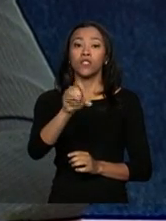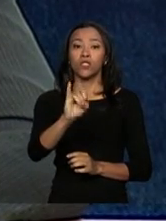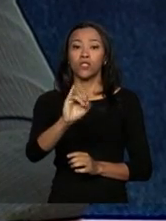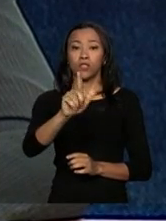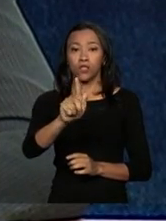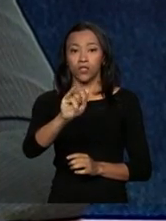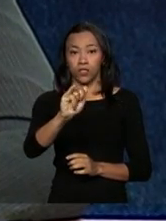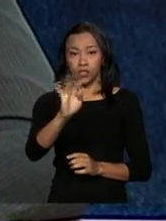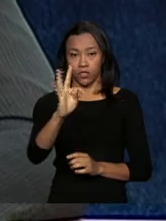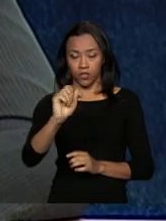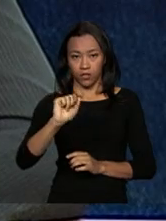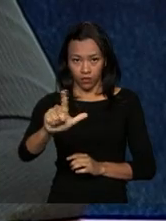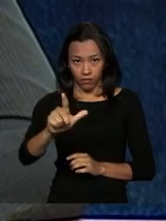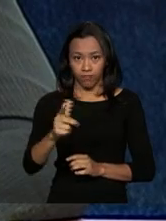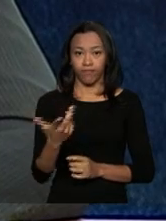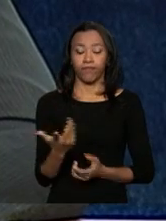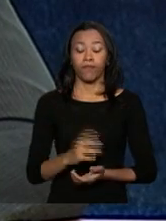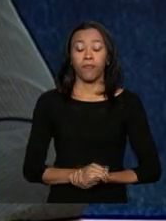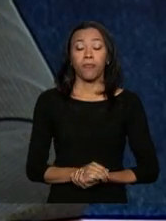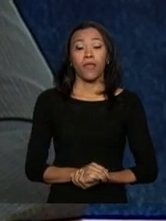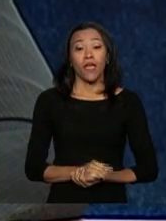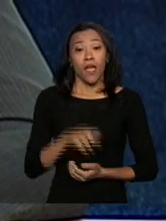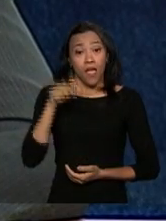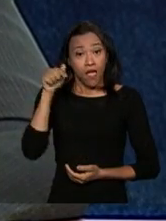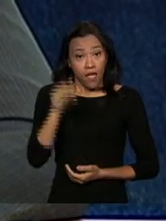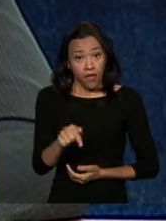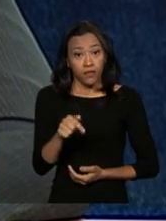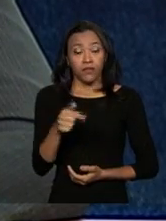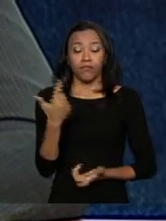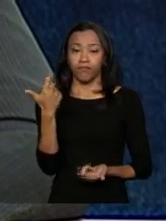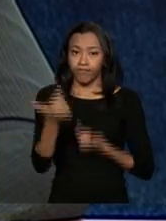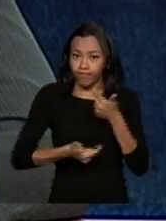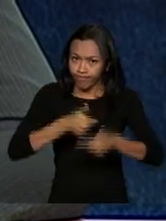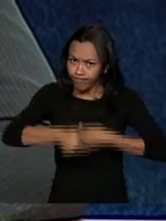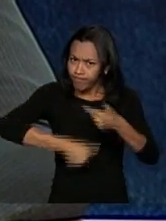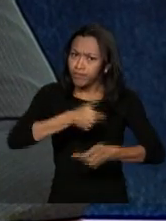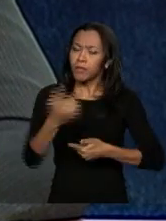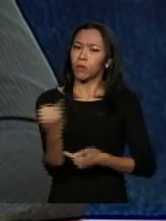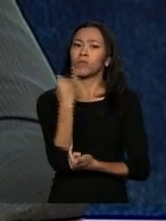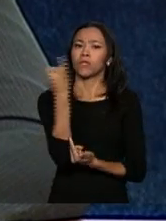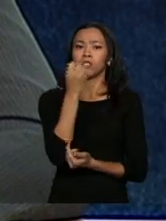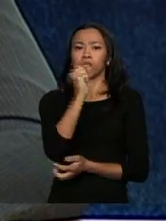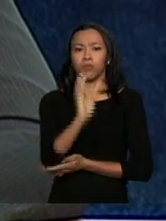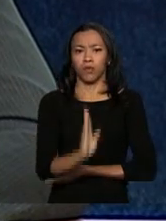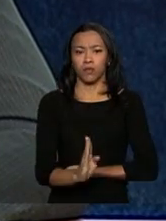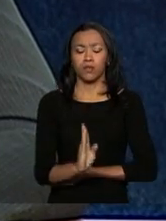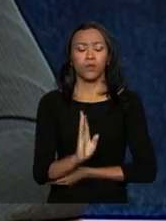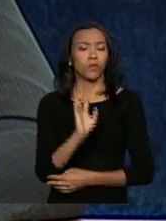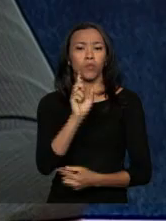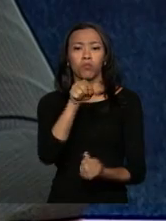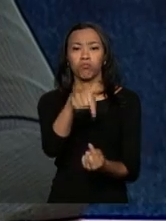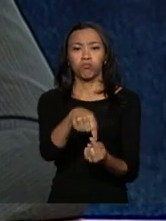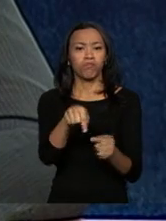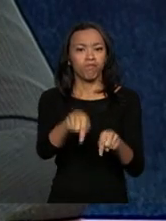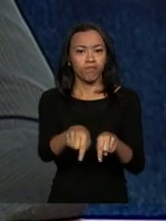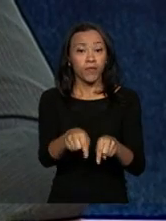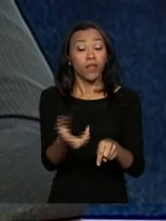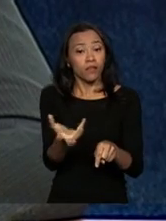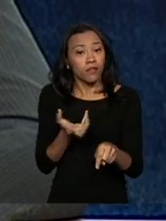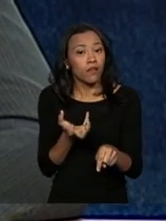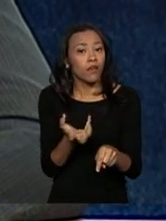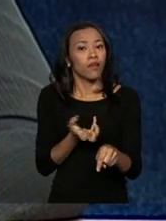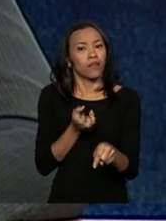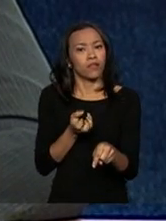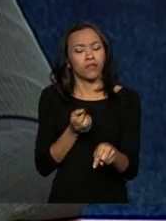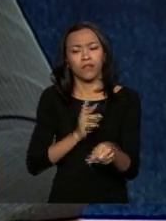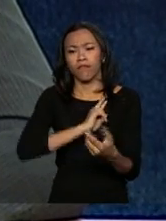grande eh importância para o país né Eh no sentido de que ele procura